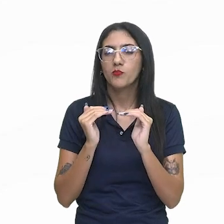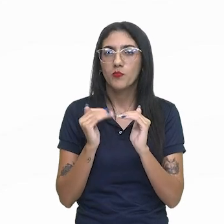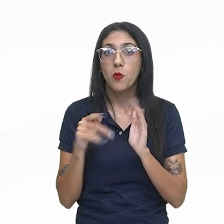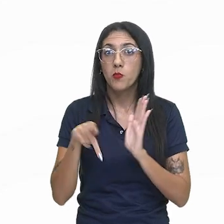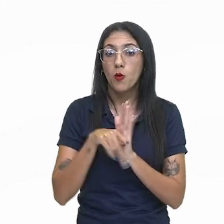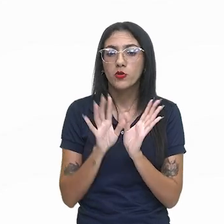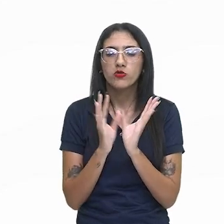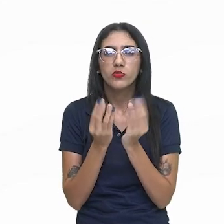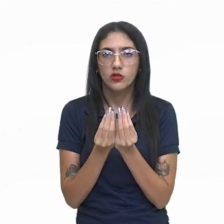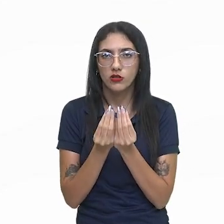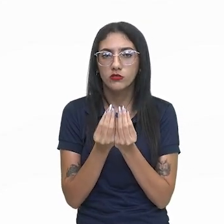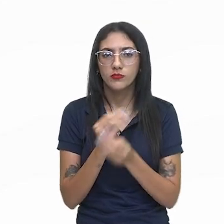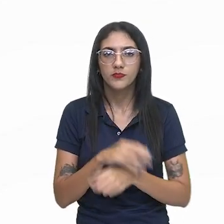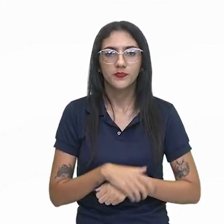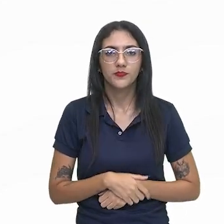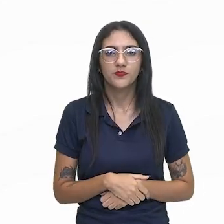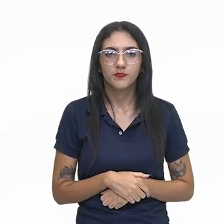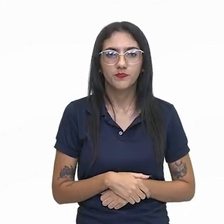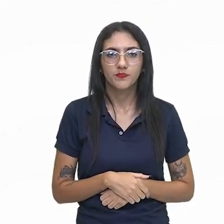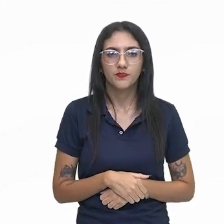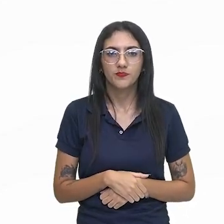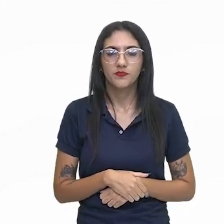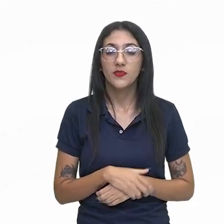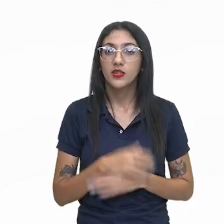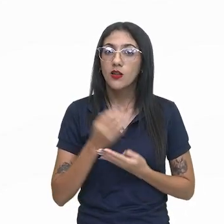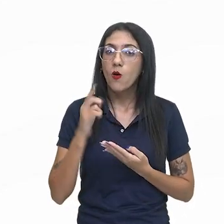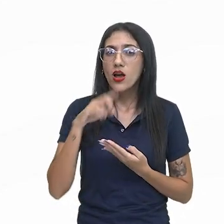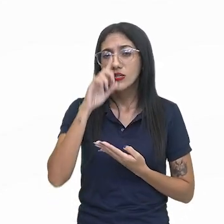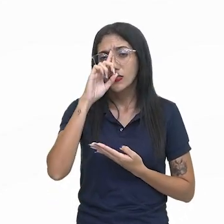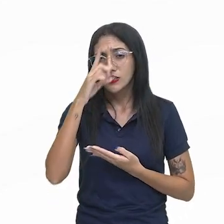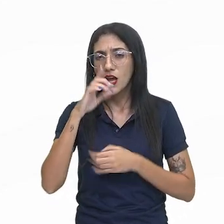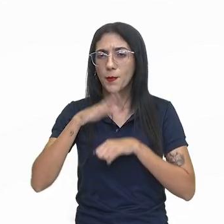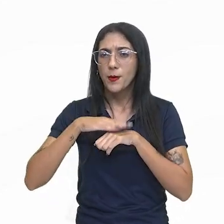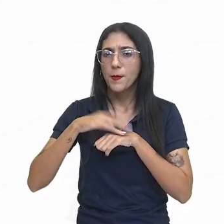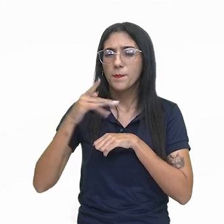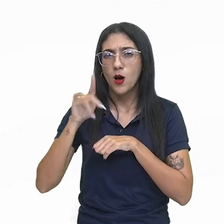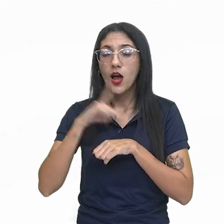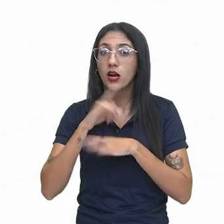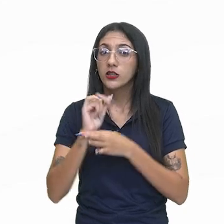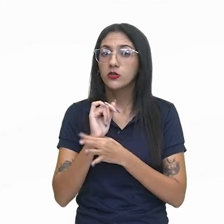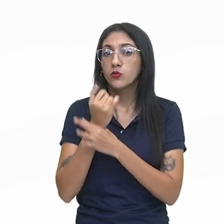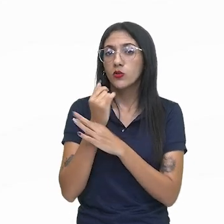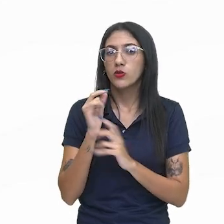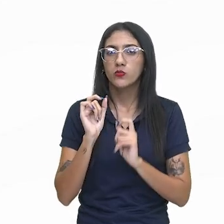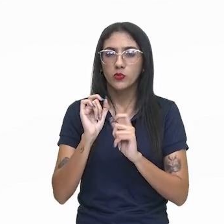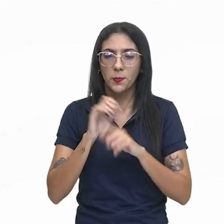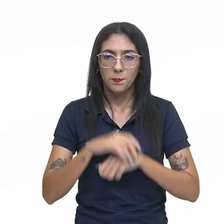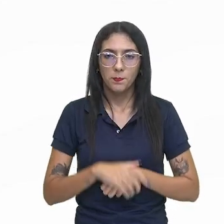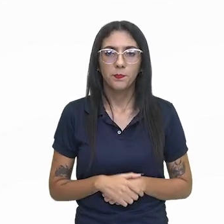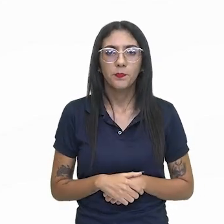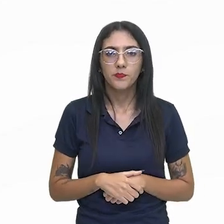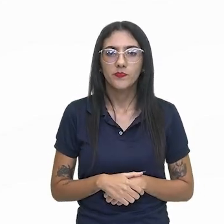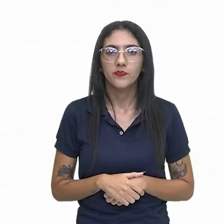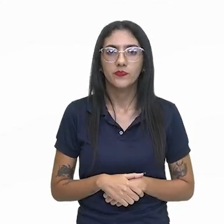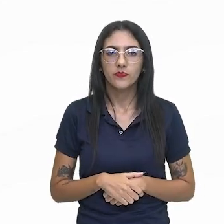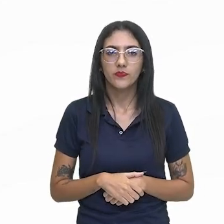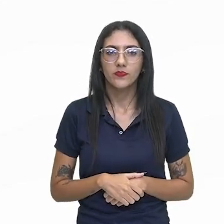quimiosintetizante. A hipótese autotrófica, ela é sustentada no fato de que